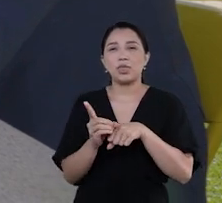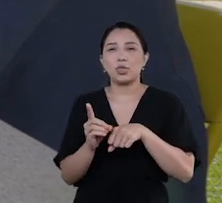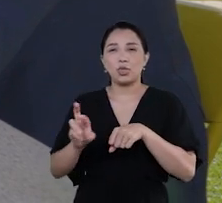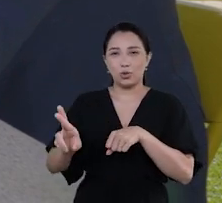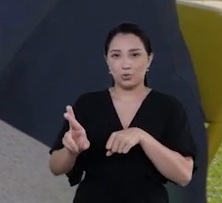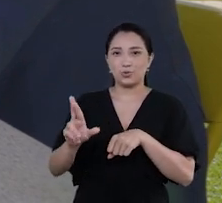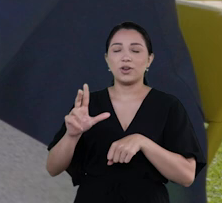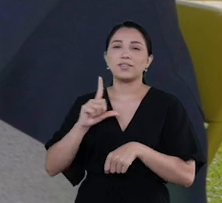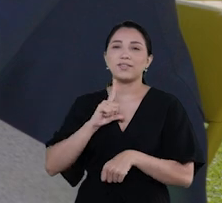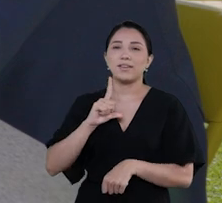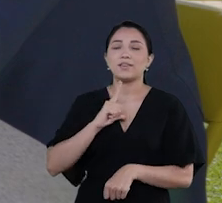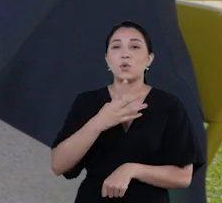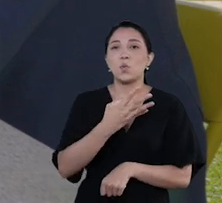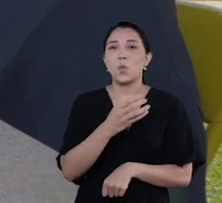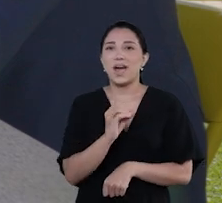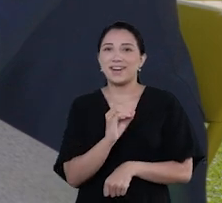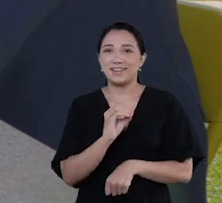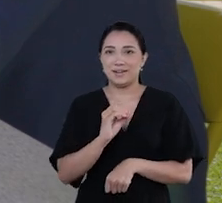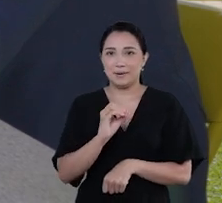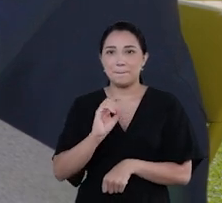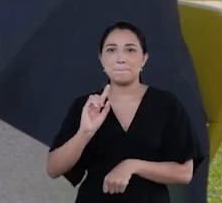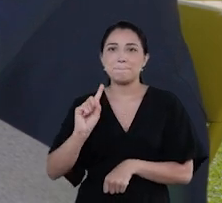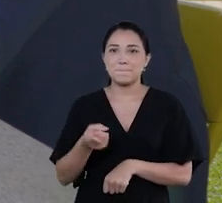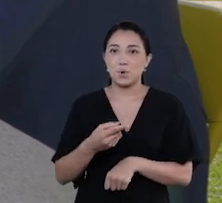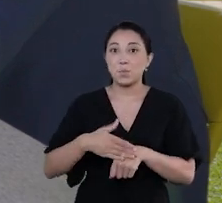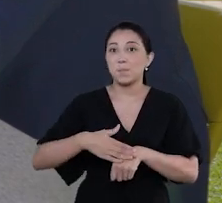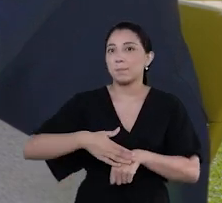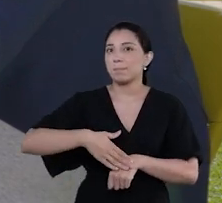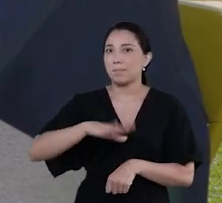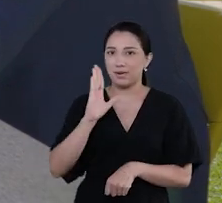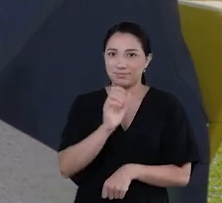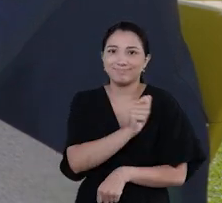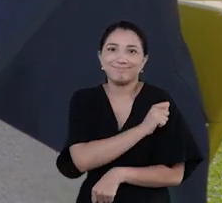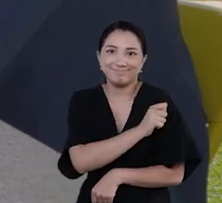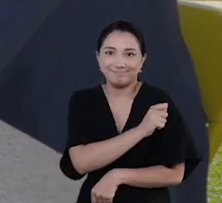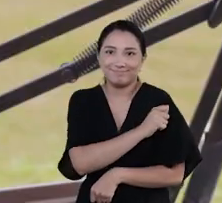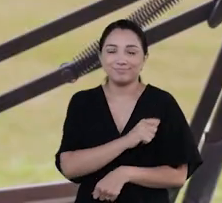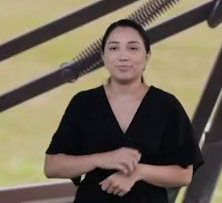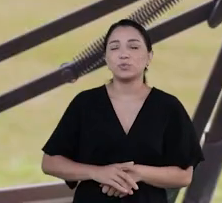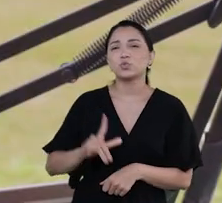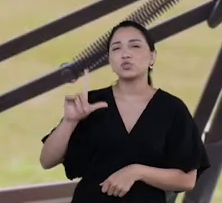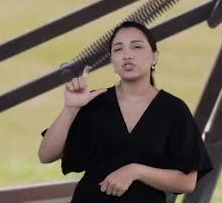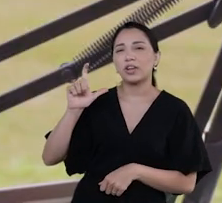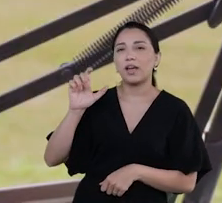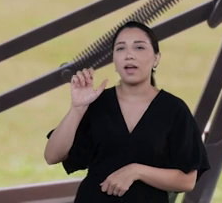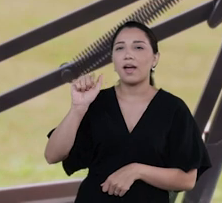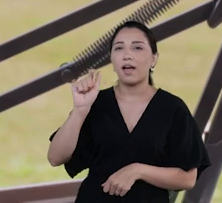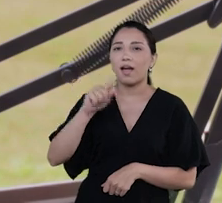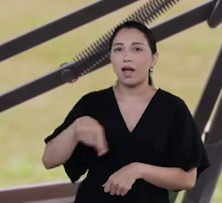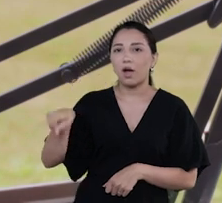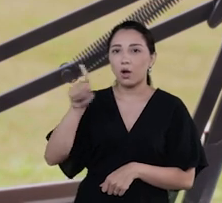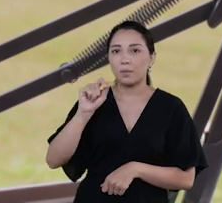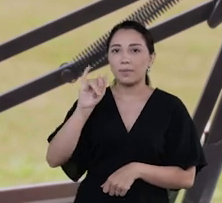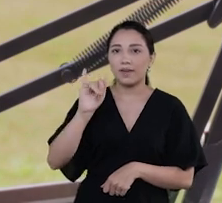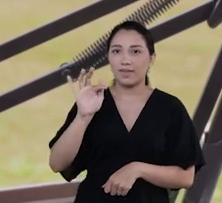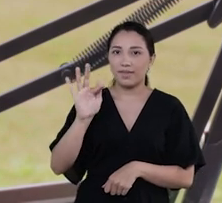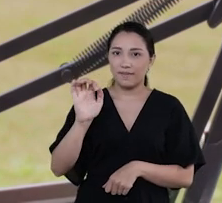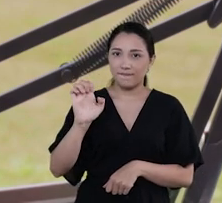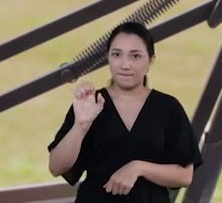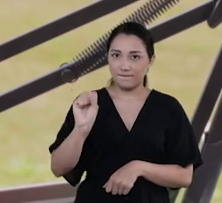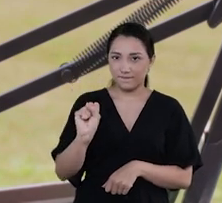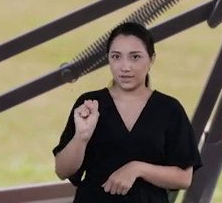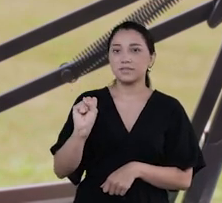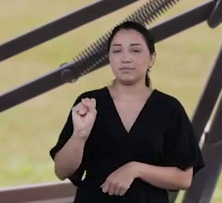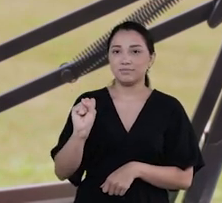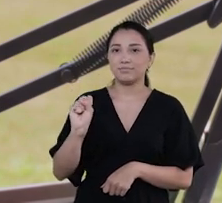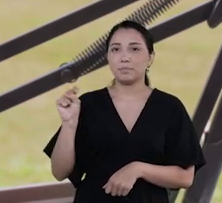40.000 alunos no Instagram o ifs está como @ ifs oficial já